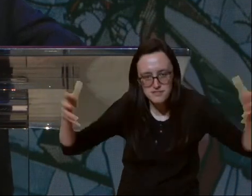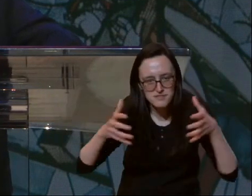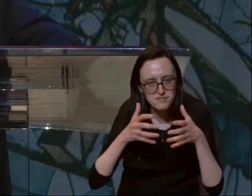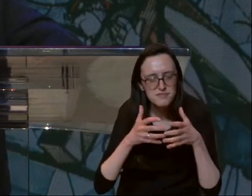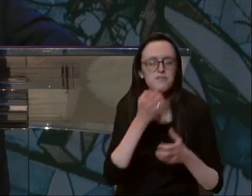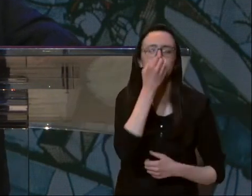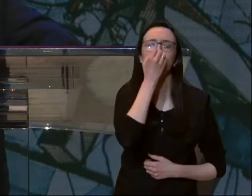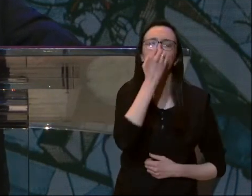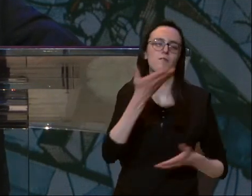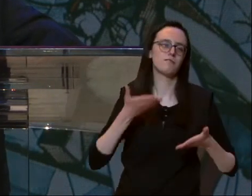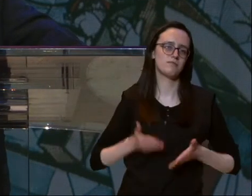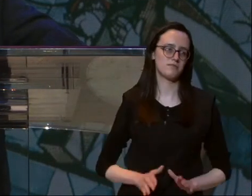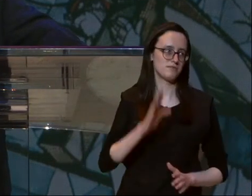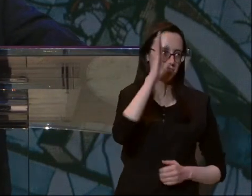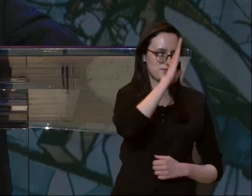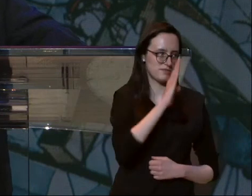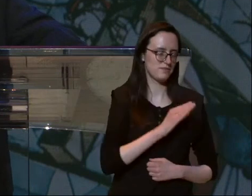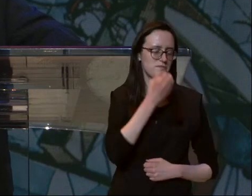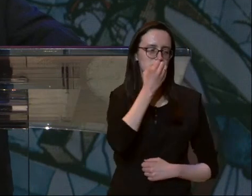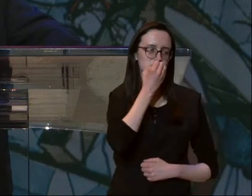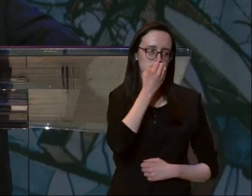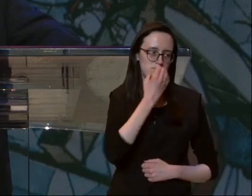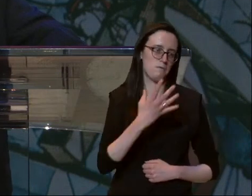Como é bom ter nascido no Brasil.